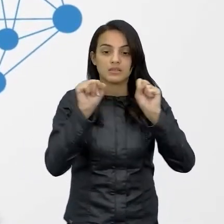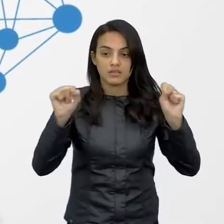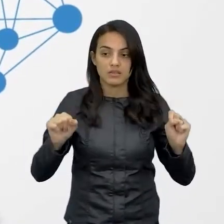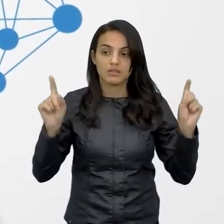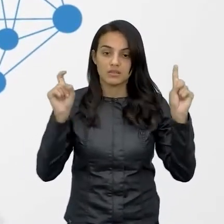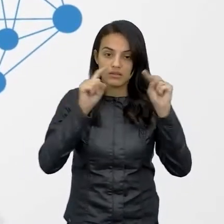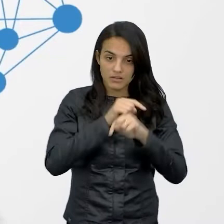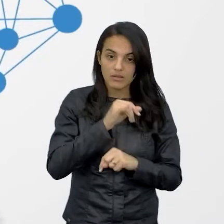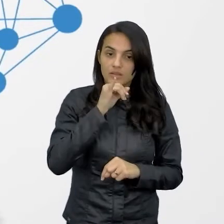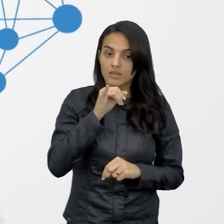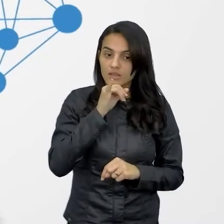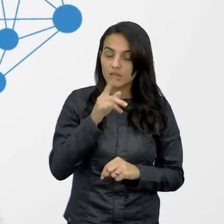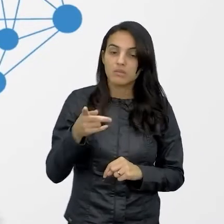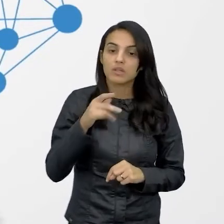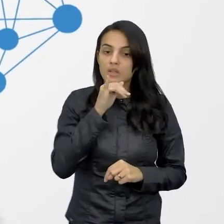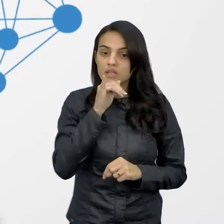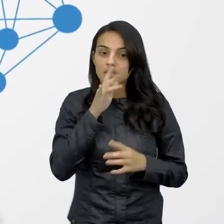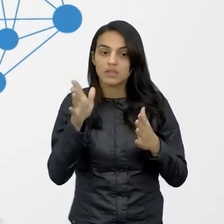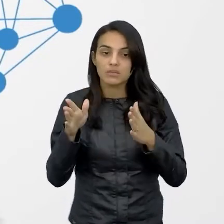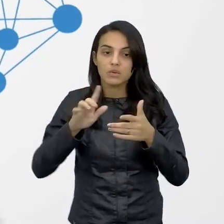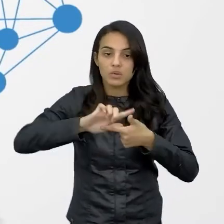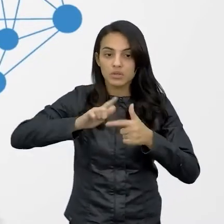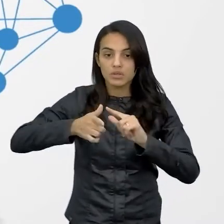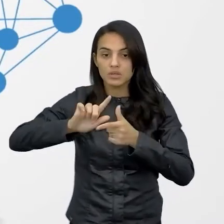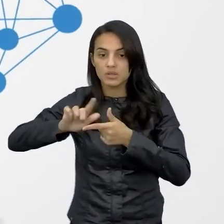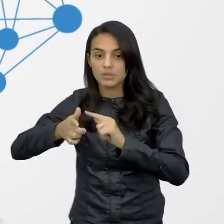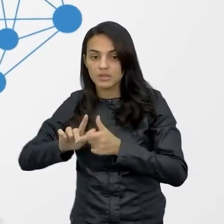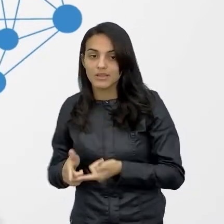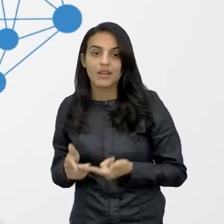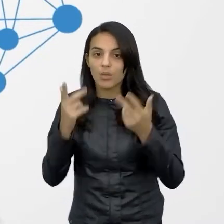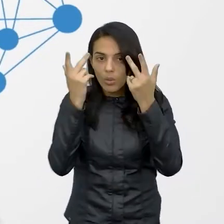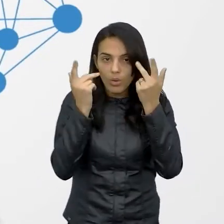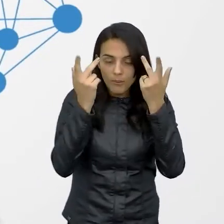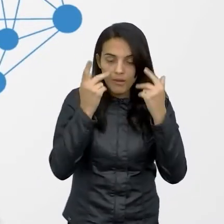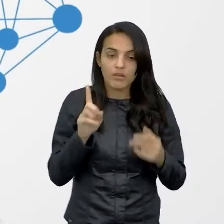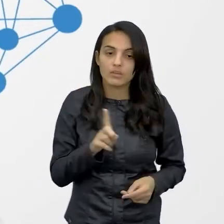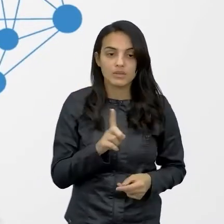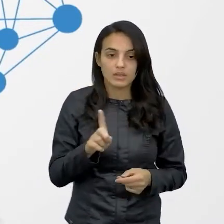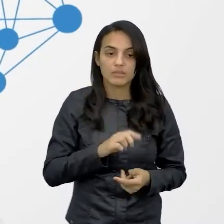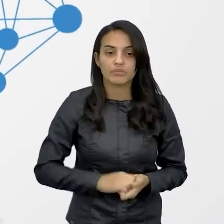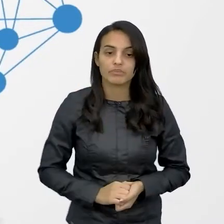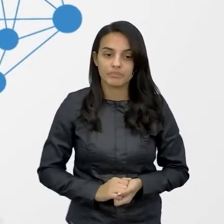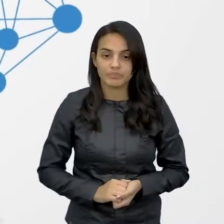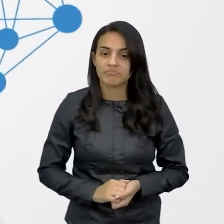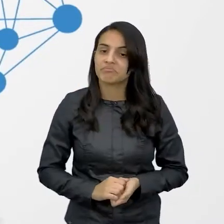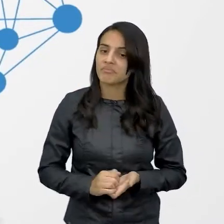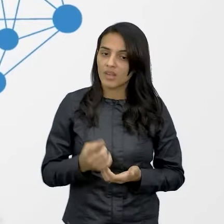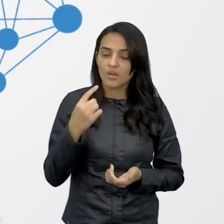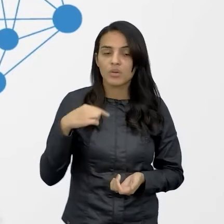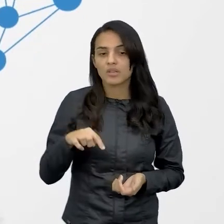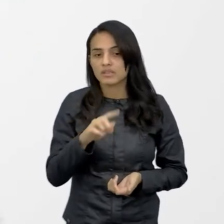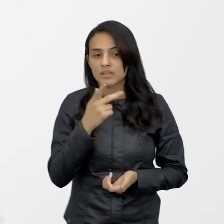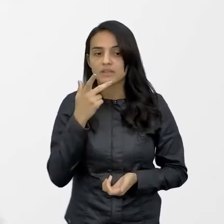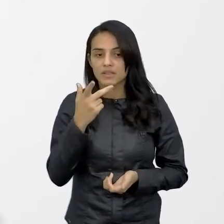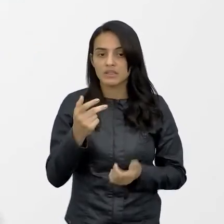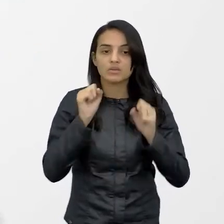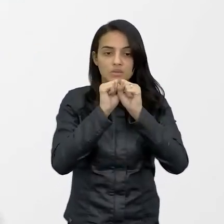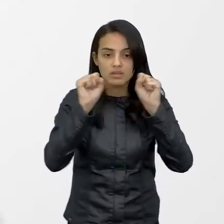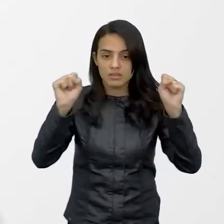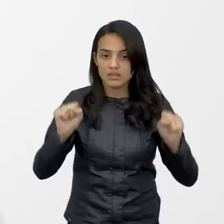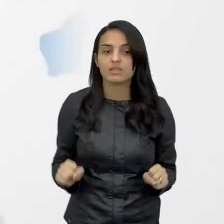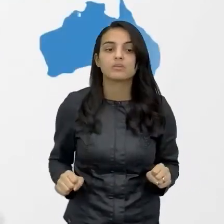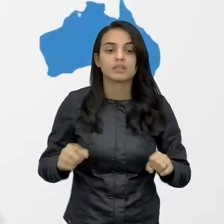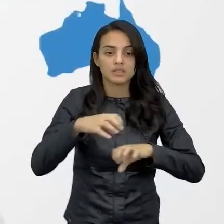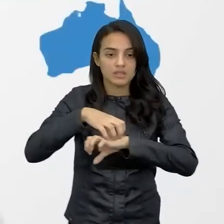que esses sistemas não operam em uma geometria euclidiana tradicional. Independente de estarmos falando sobre o sistema de